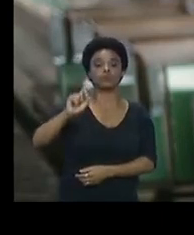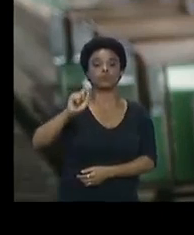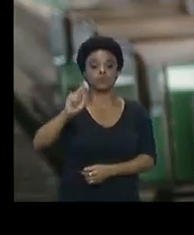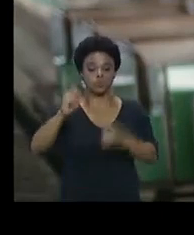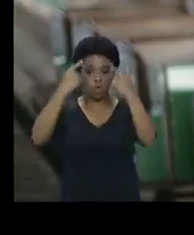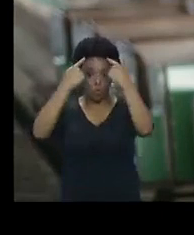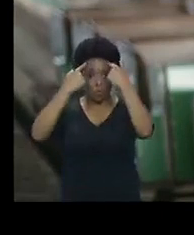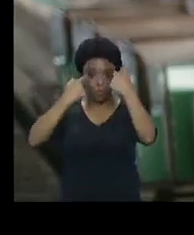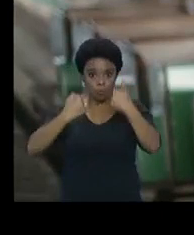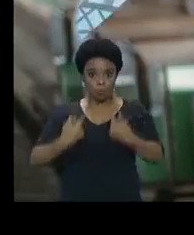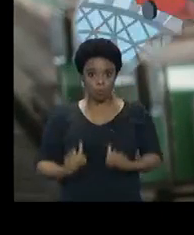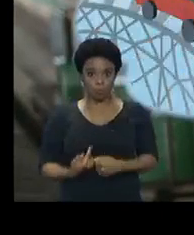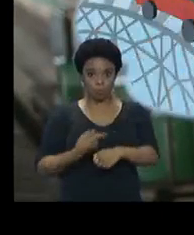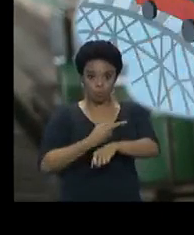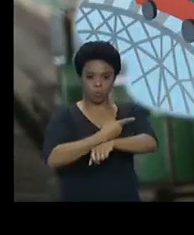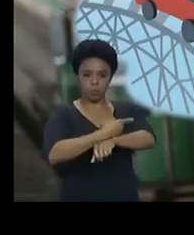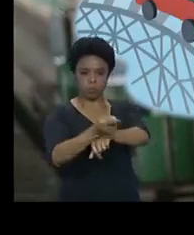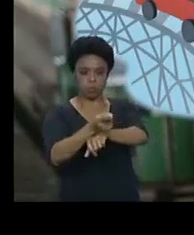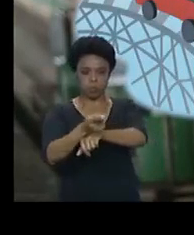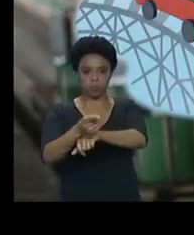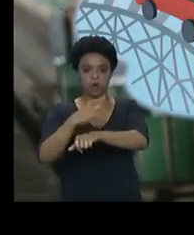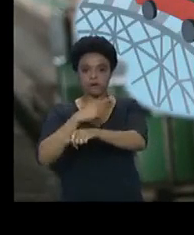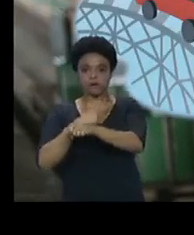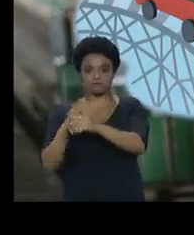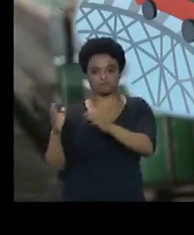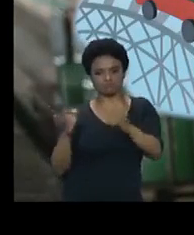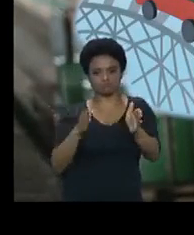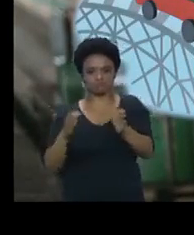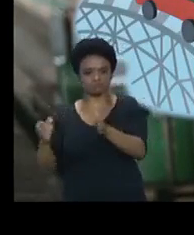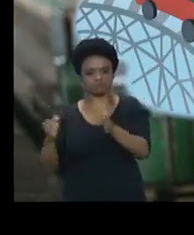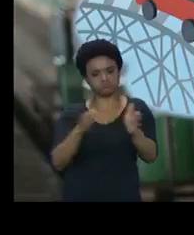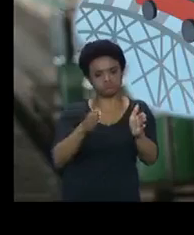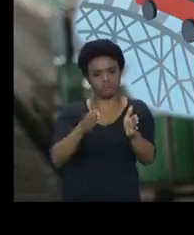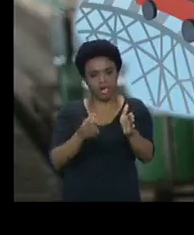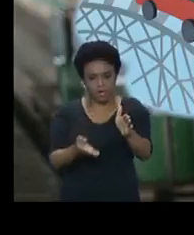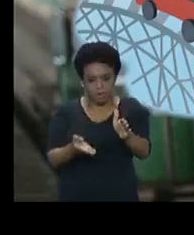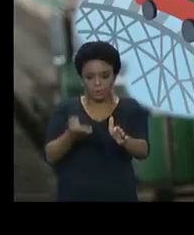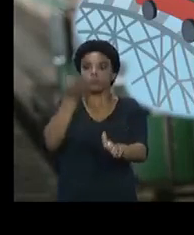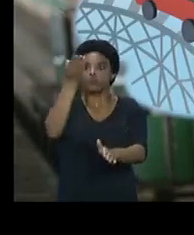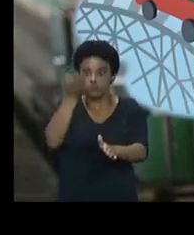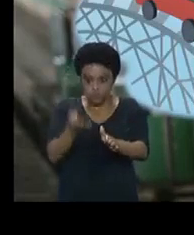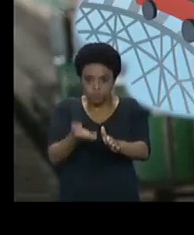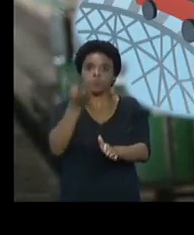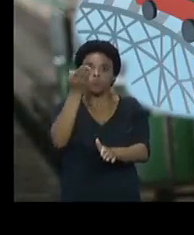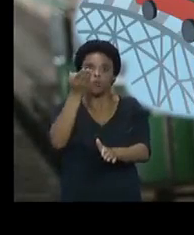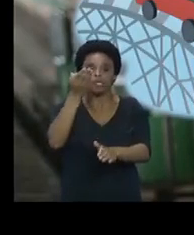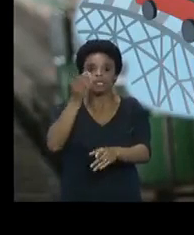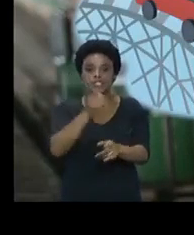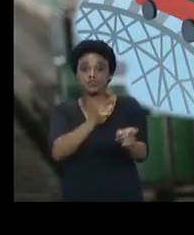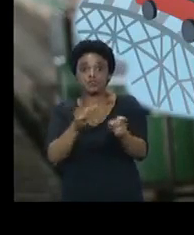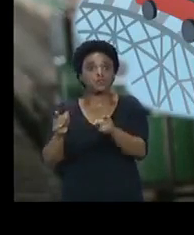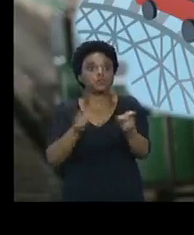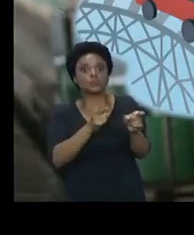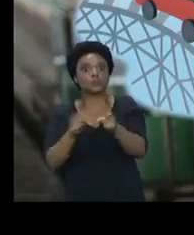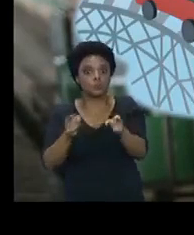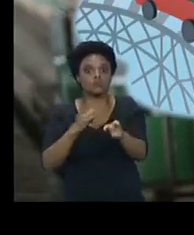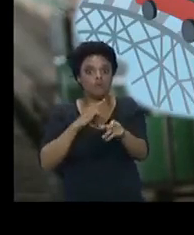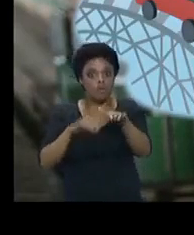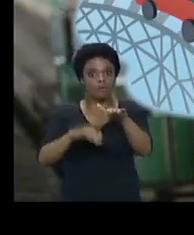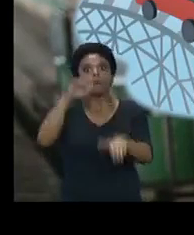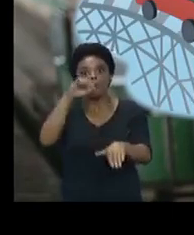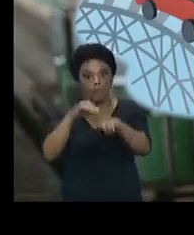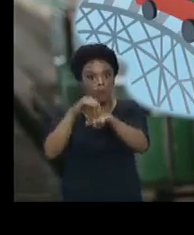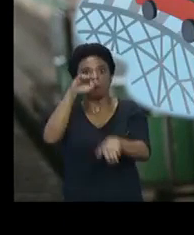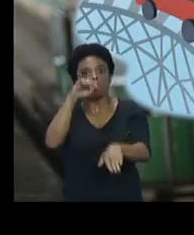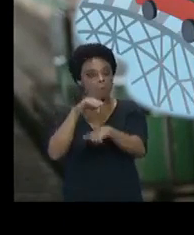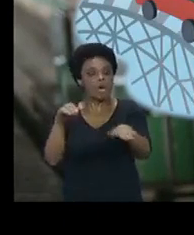percorrendo o percurso, ele recebe um deslocamento, tanto lateral, vertical e horizontal, né? Esse deslocamento se dá